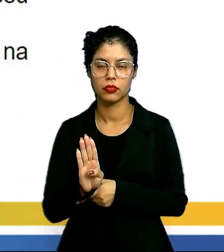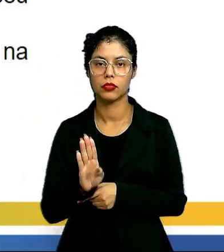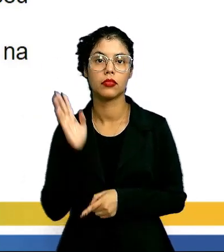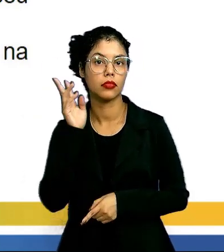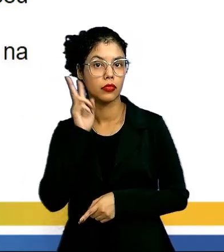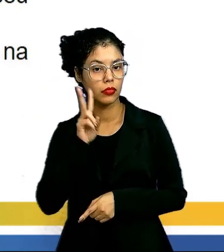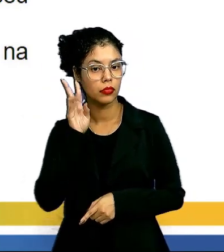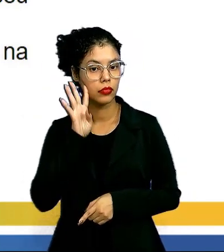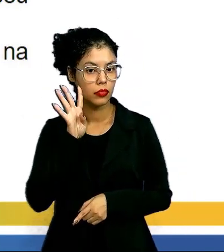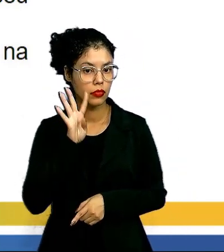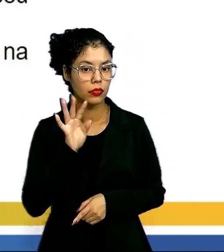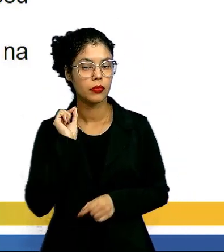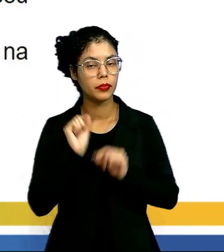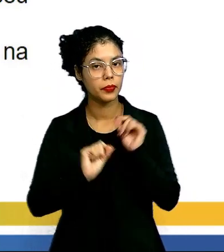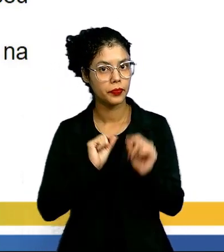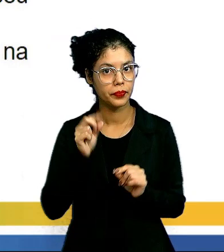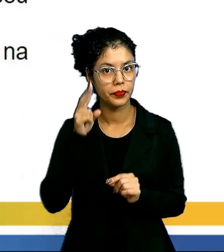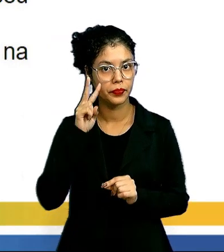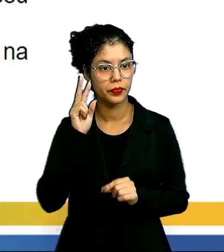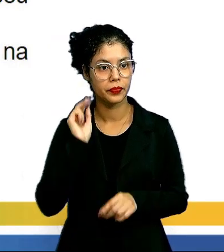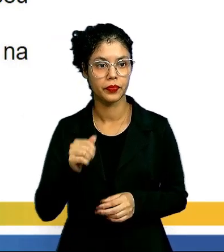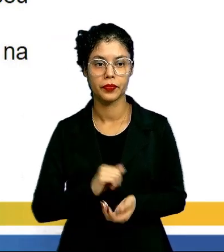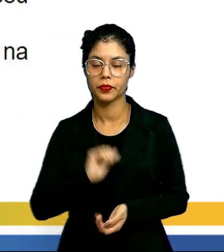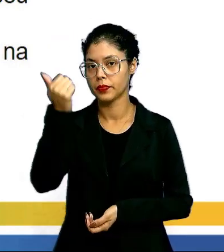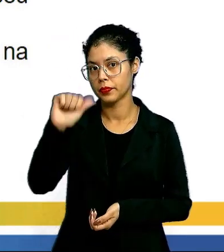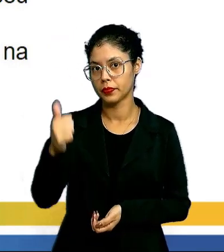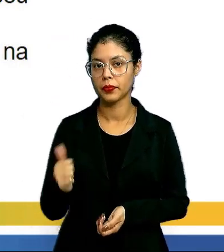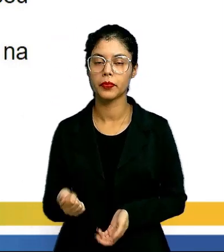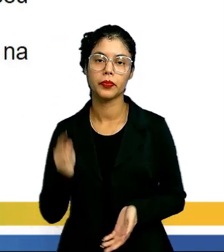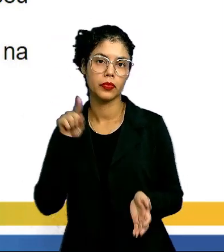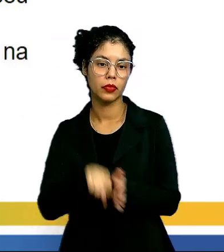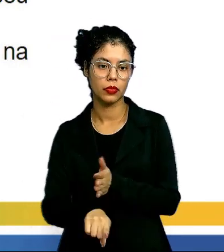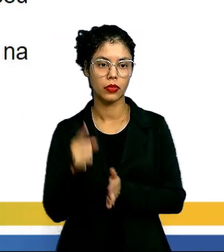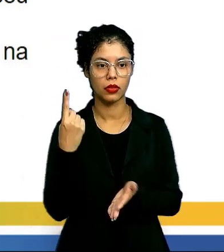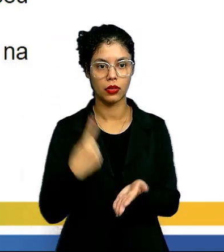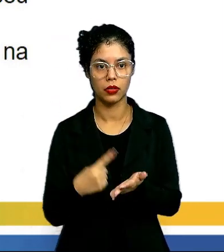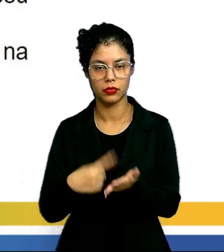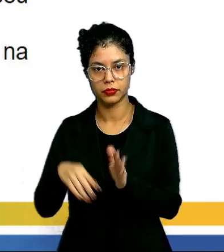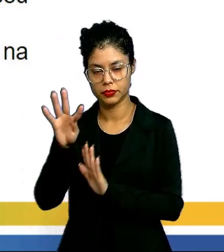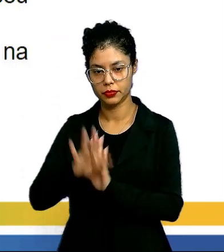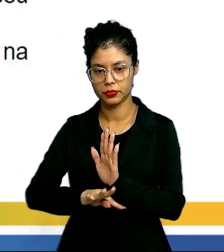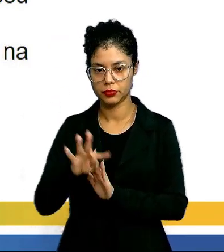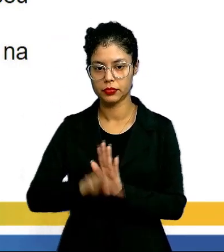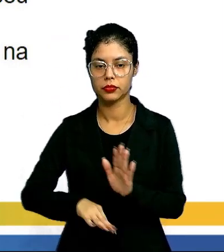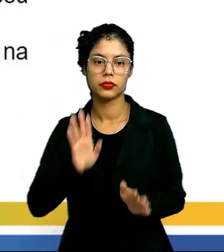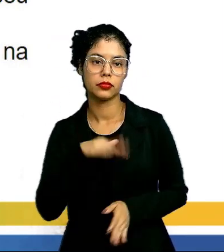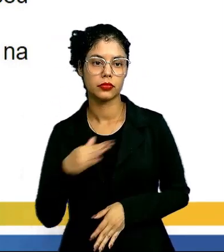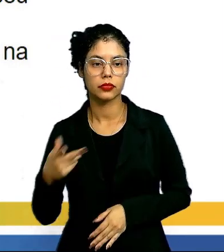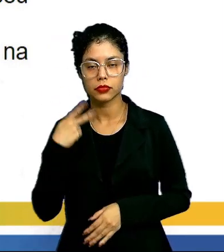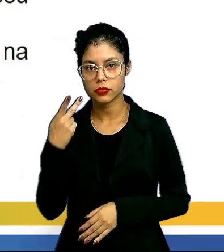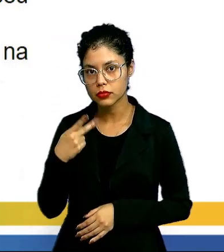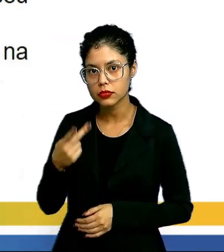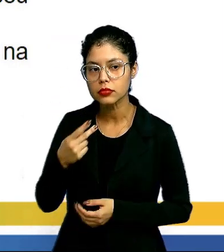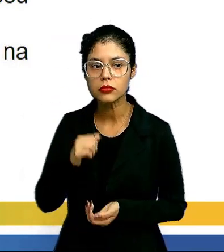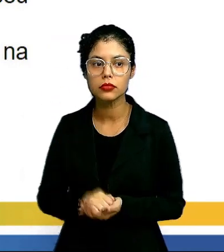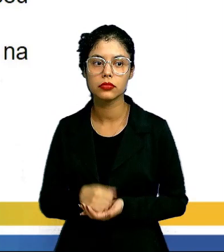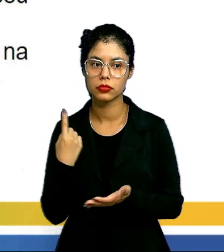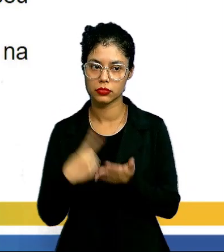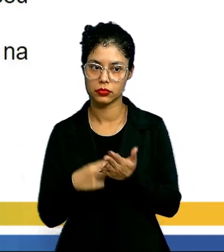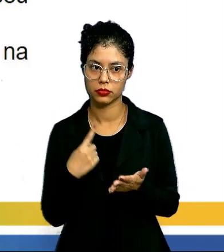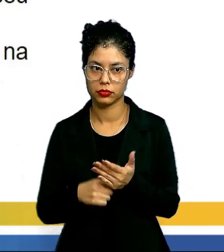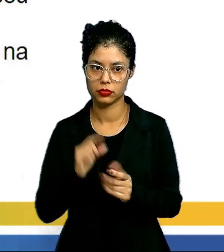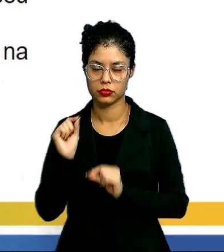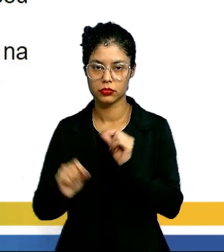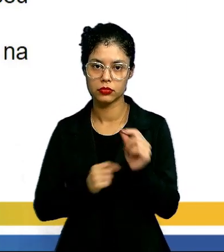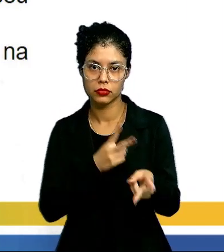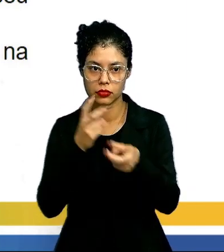Lembrando que nós estamos avaliando a nossa questão de acordo com o texto. Então, quando eu digo assim, considerando-se